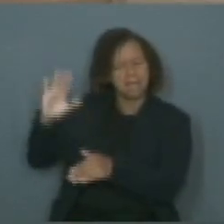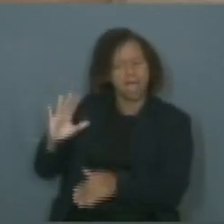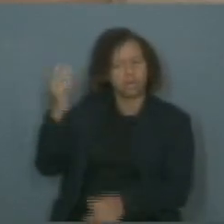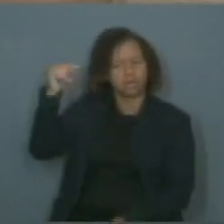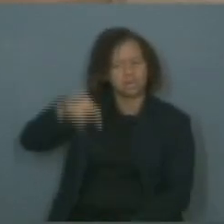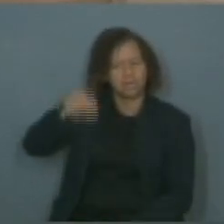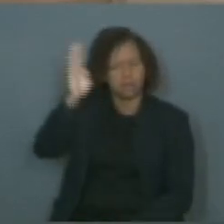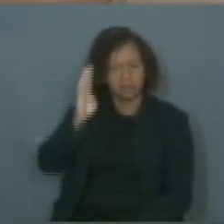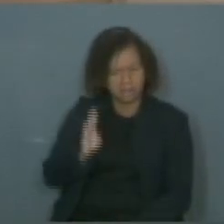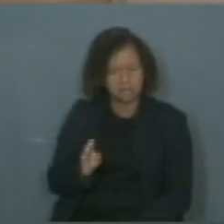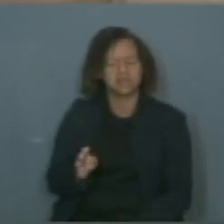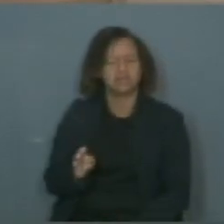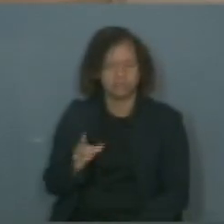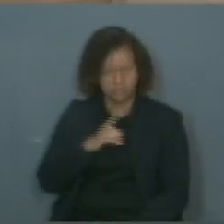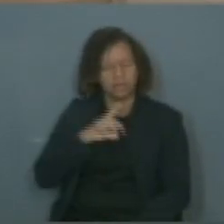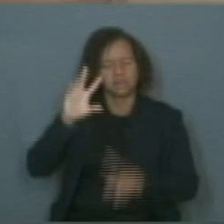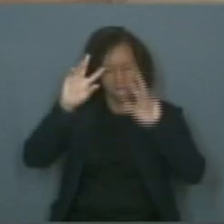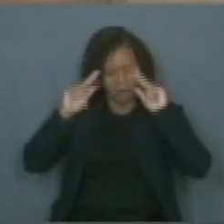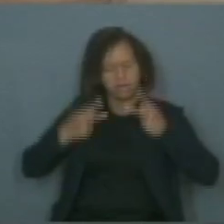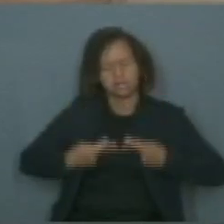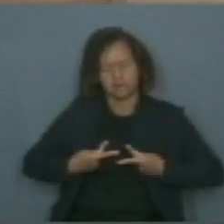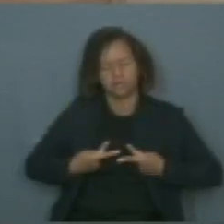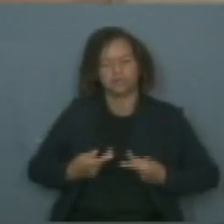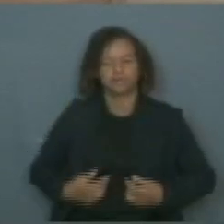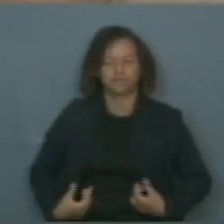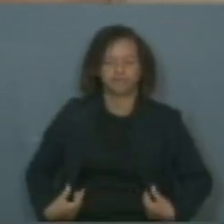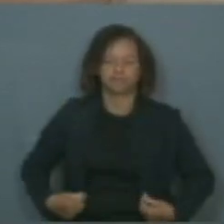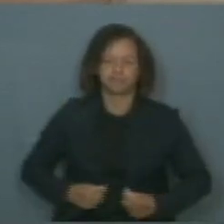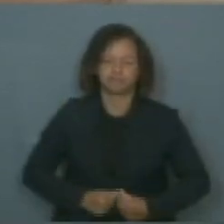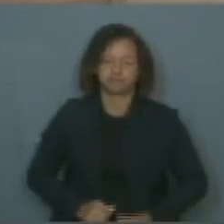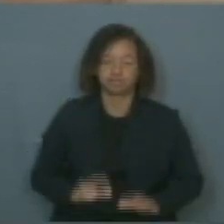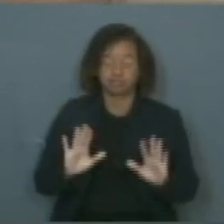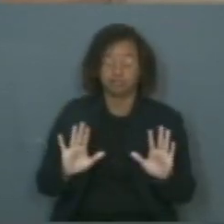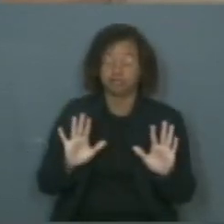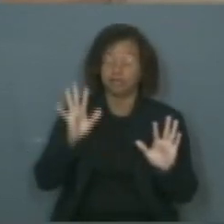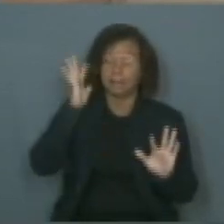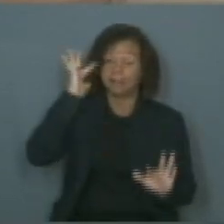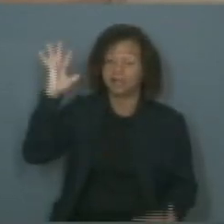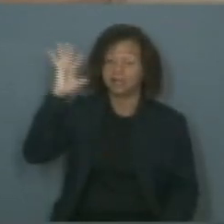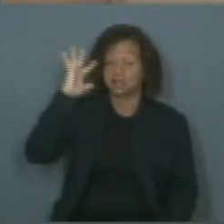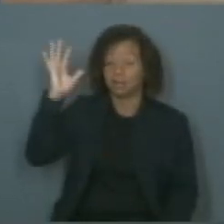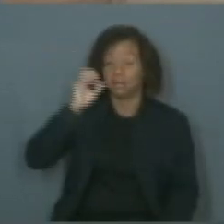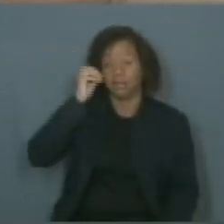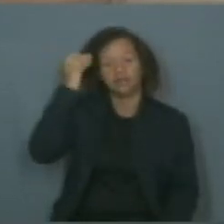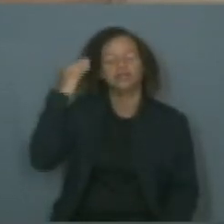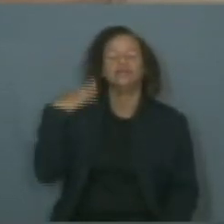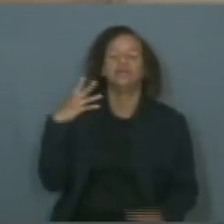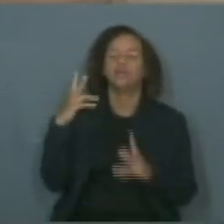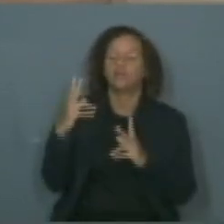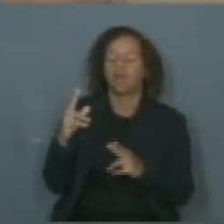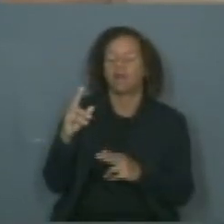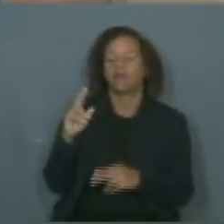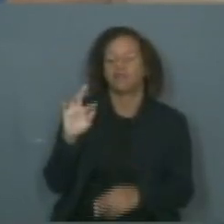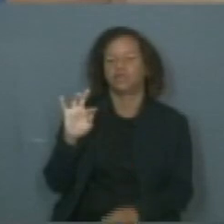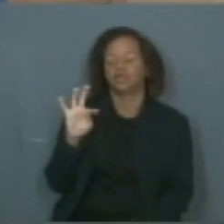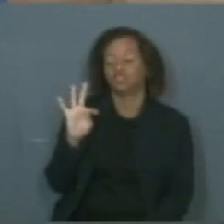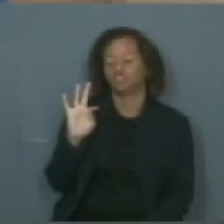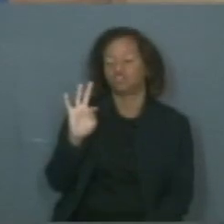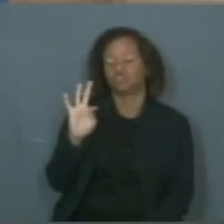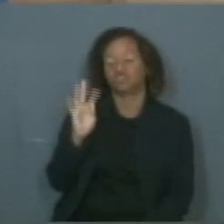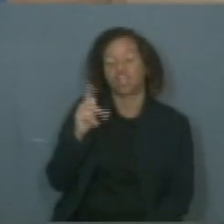Brasil tem que ser reconhecido. Minha linha de raciocínio é muito parecida com a que o vereador Tiago Medina trouxe